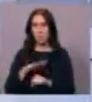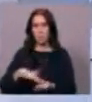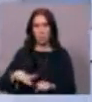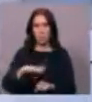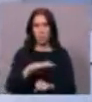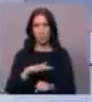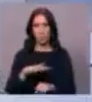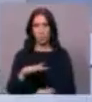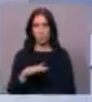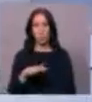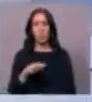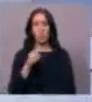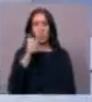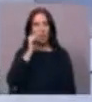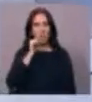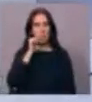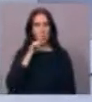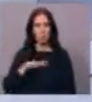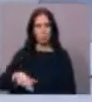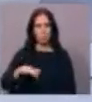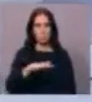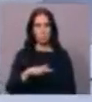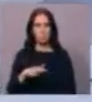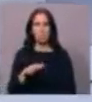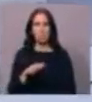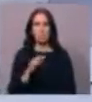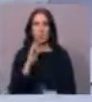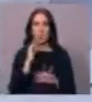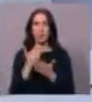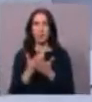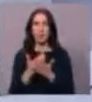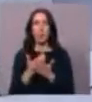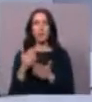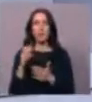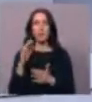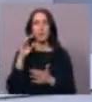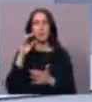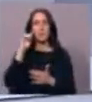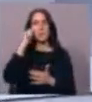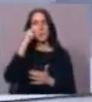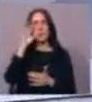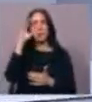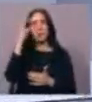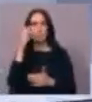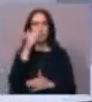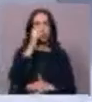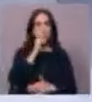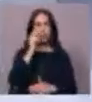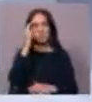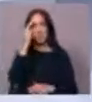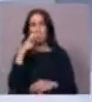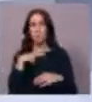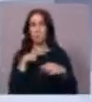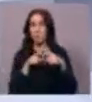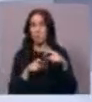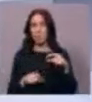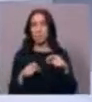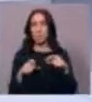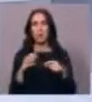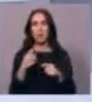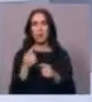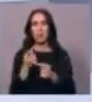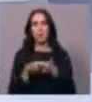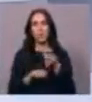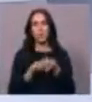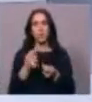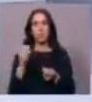o arquipélago dos Açores, e que vai condicionar o estado do tempo, quer nos Açores, quer na Madeira e quer no continente, até porque ela se vai deslocando gradualmente